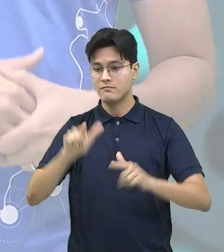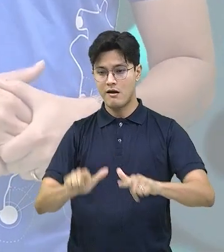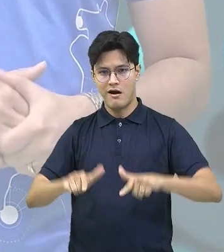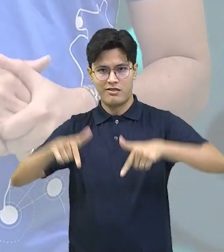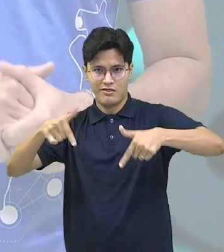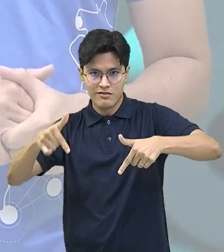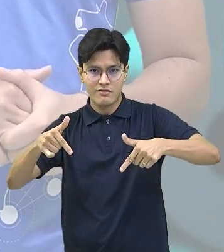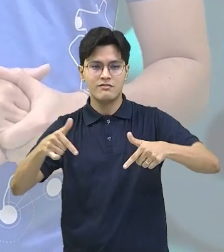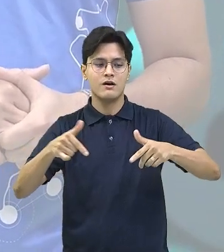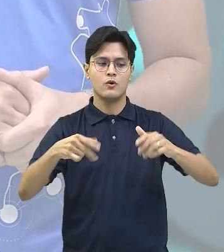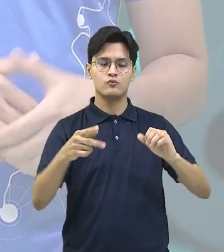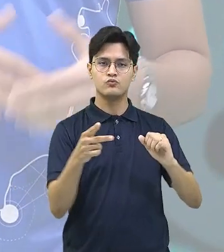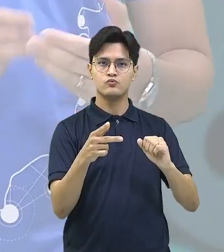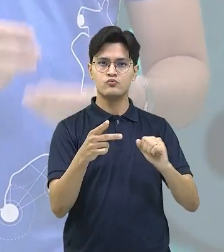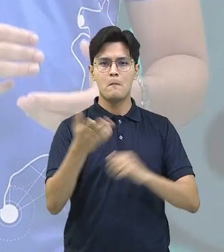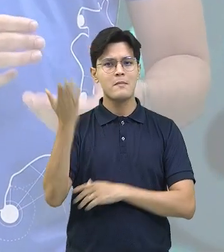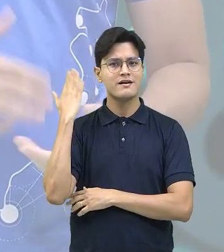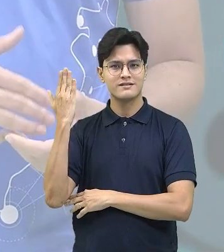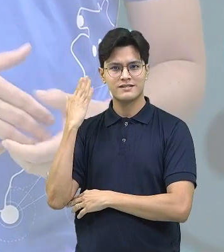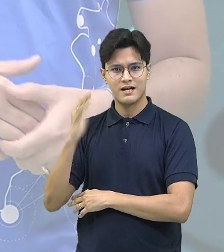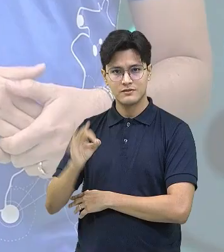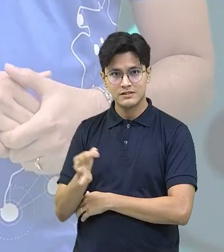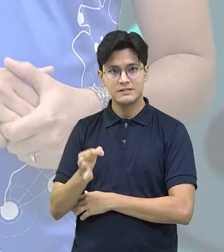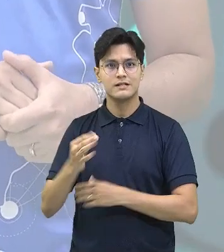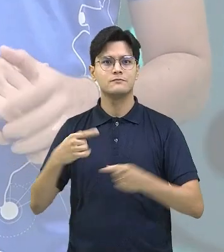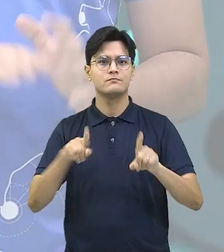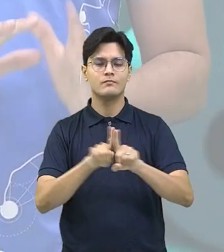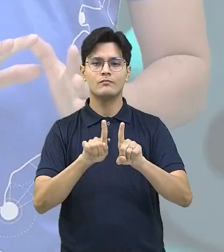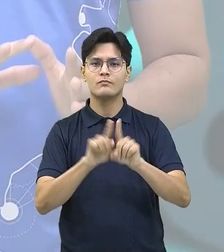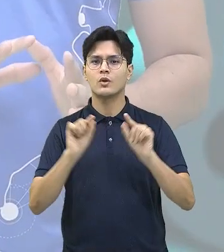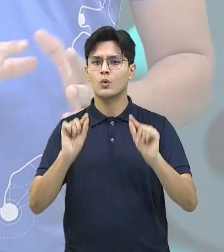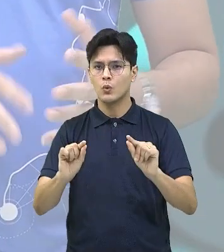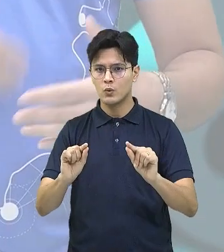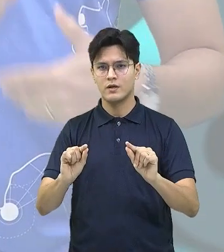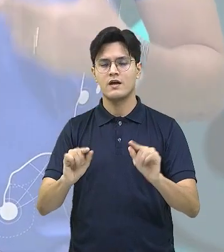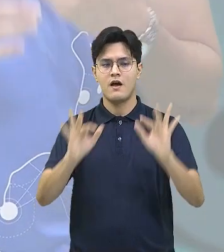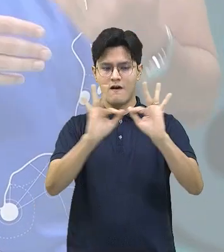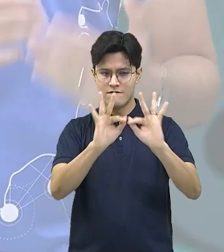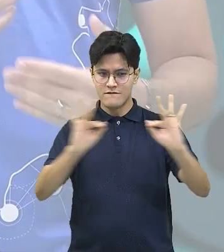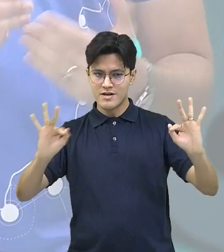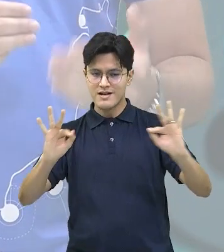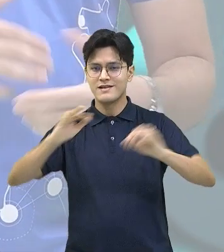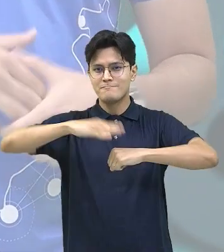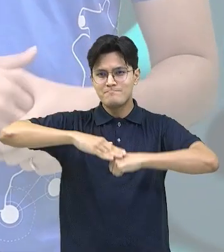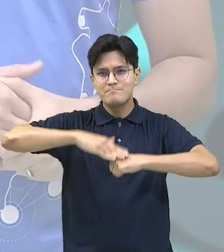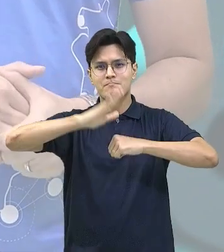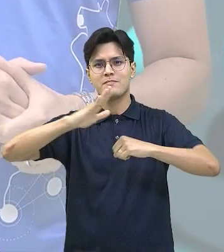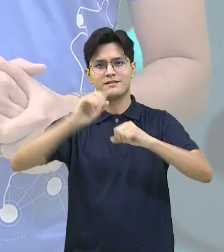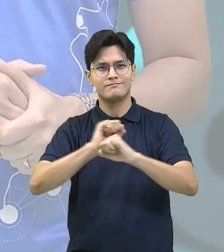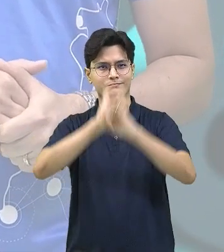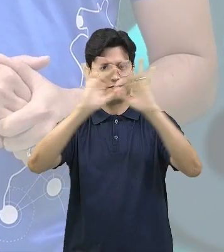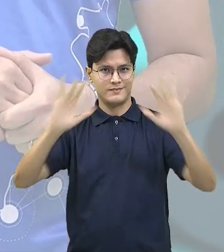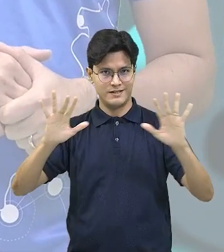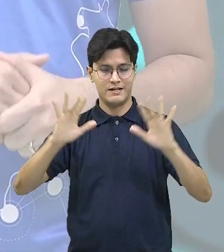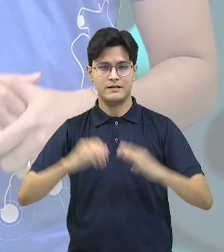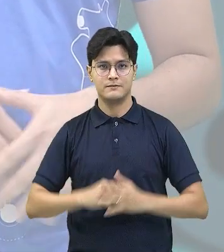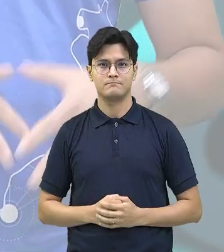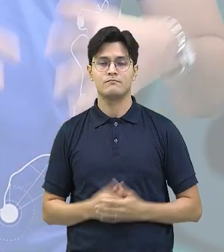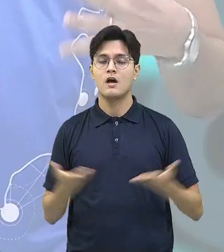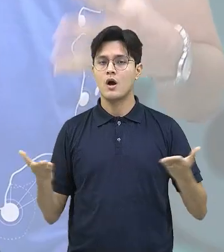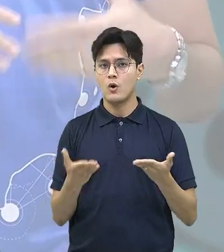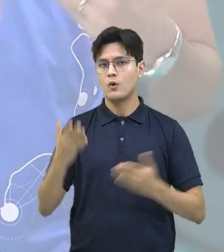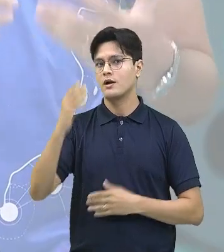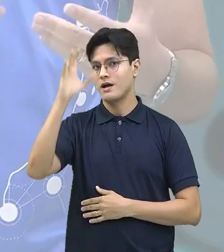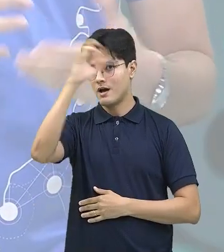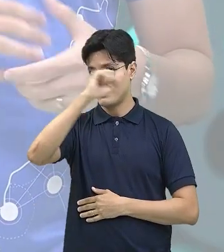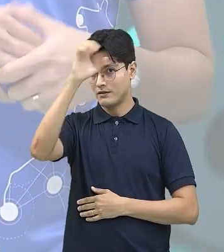frase mais completa e mais clara. Então, entenda, a gente está entendendo o conceito aqui agora de expressões de tempo, que